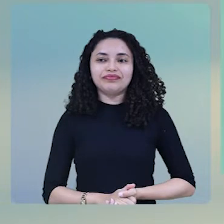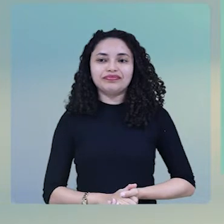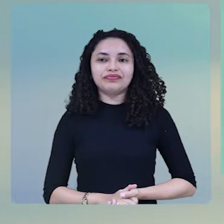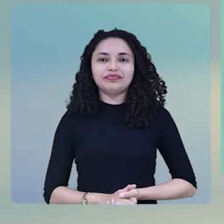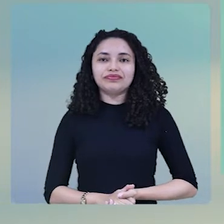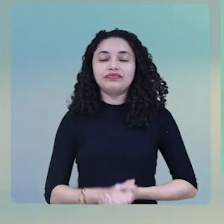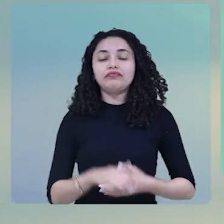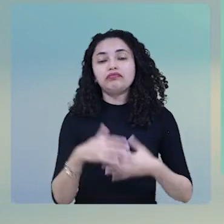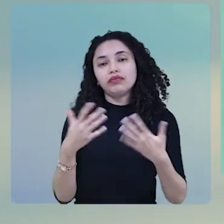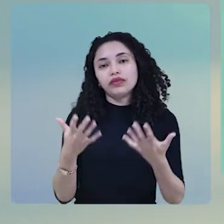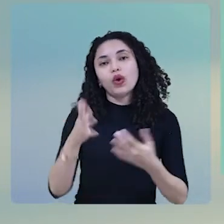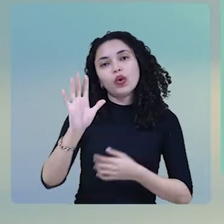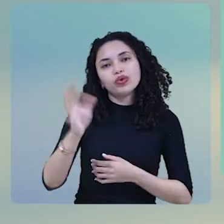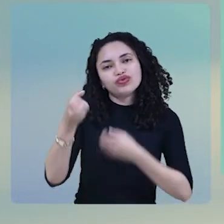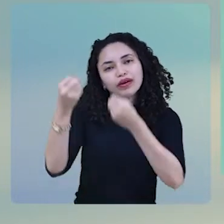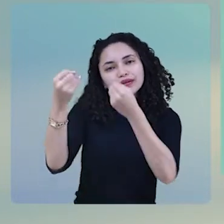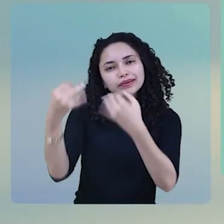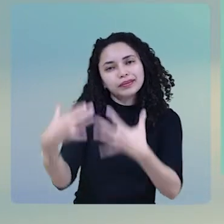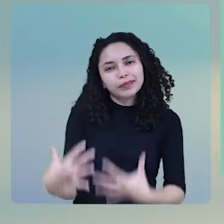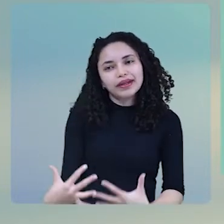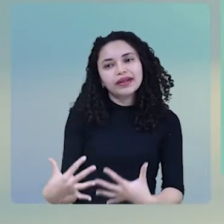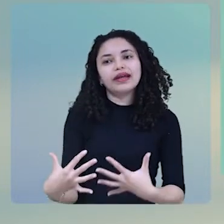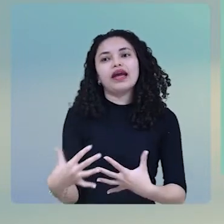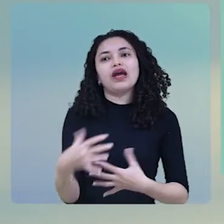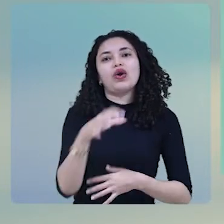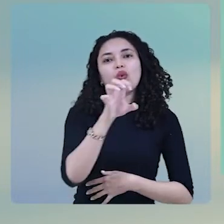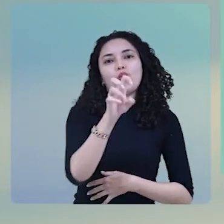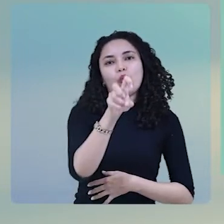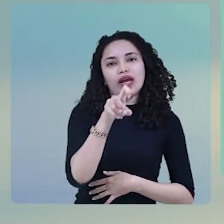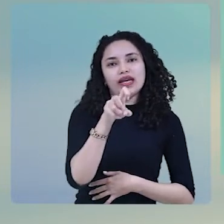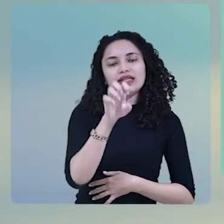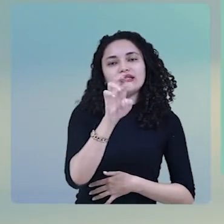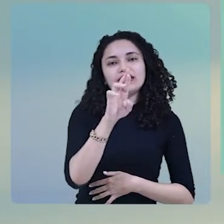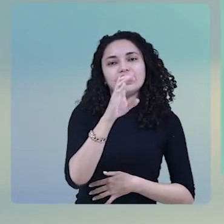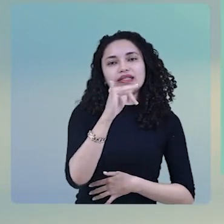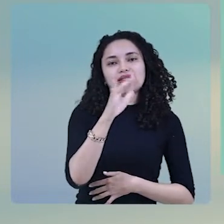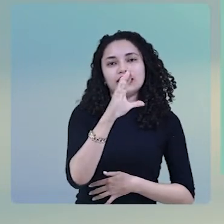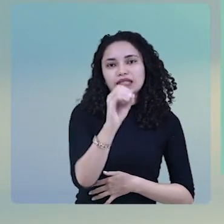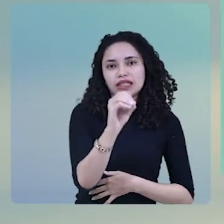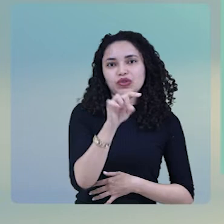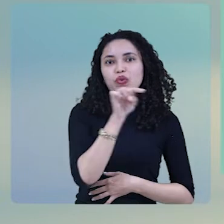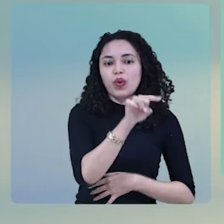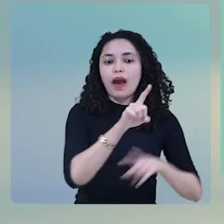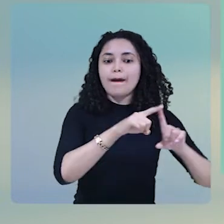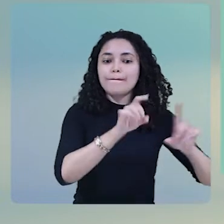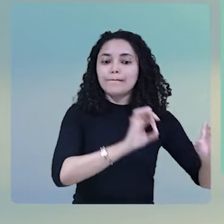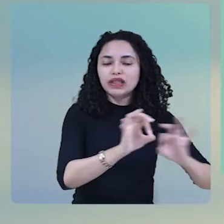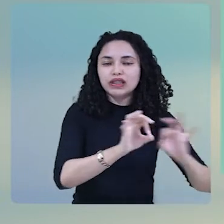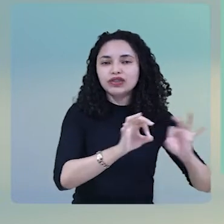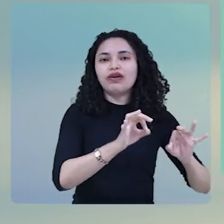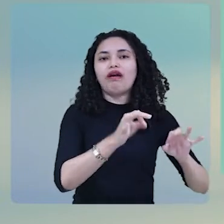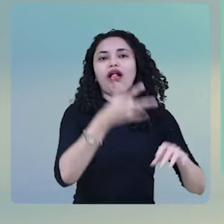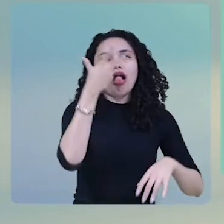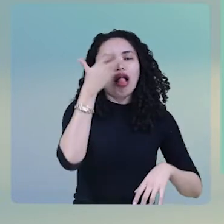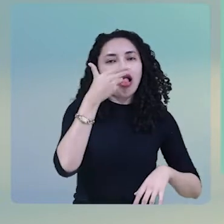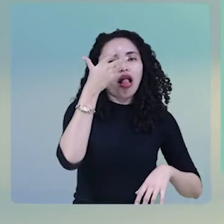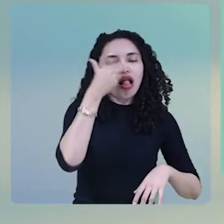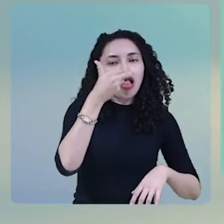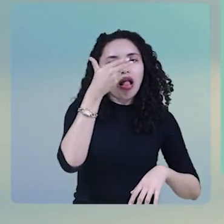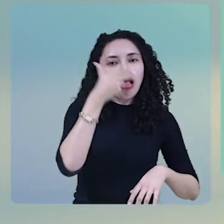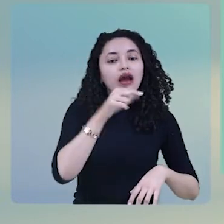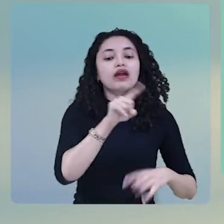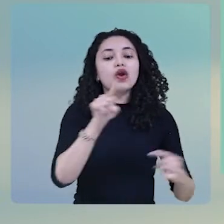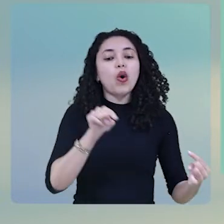Como eu falei para vocês, o exercício é uma atividade física planejada, estruturada e repetitiva, que tem por